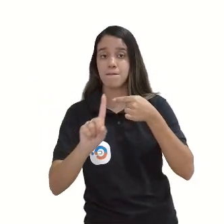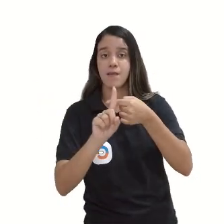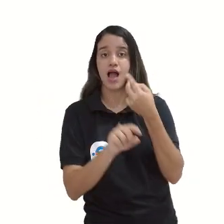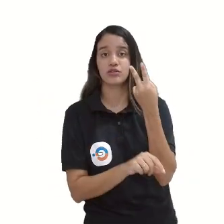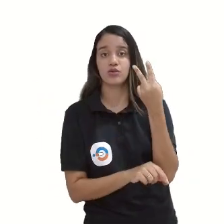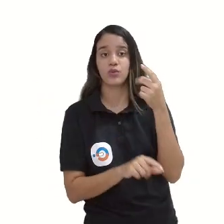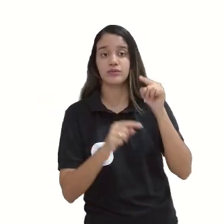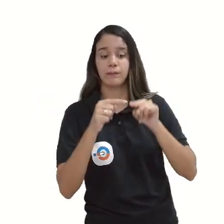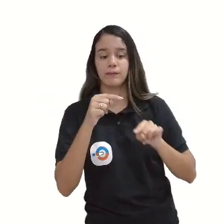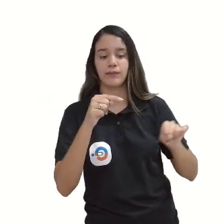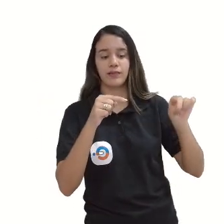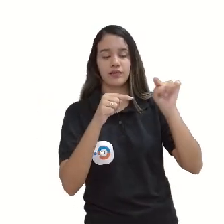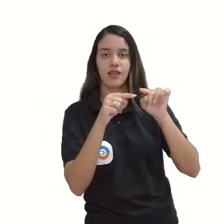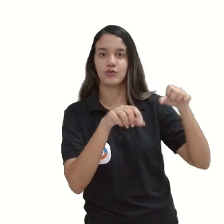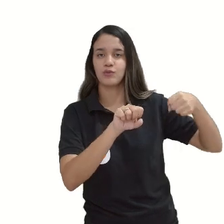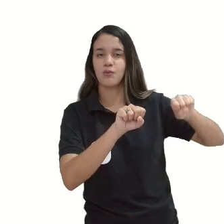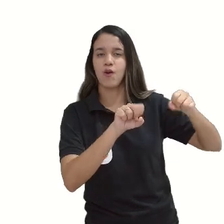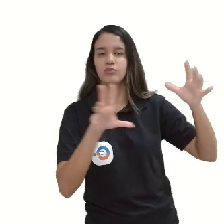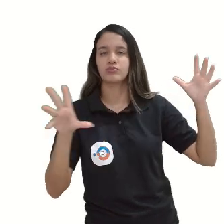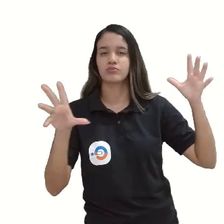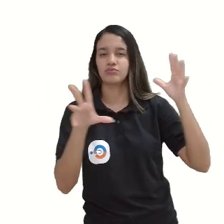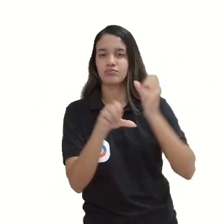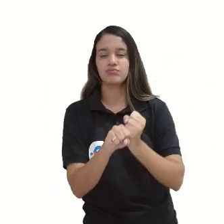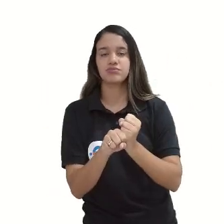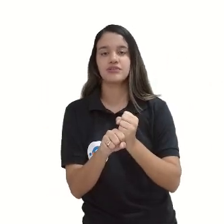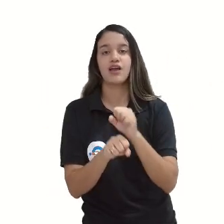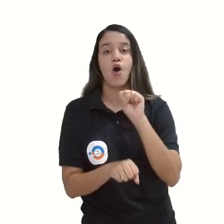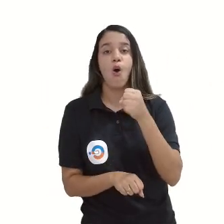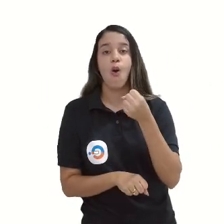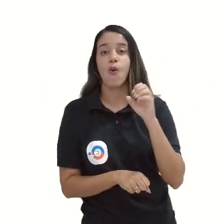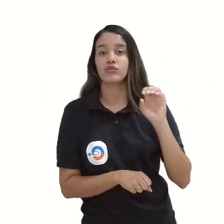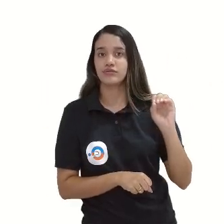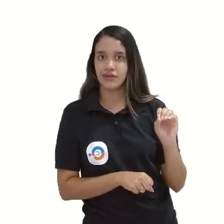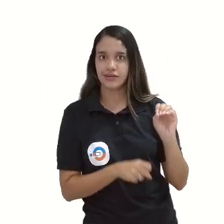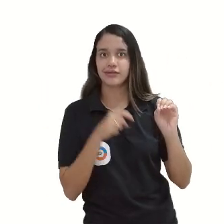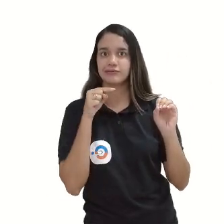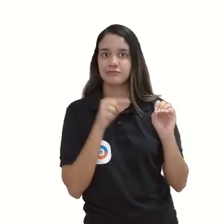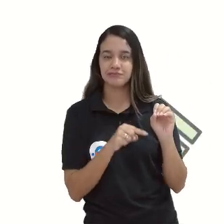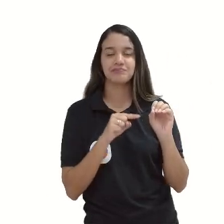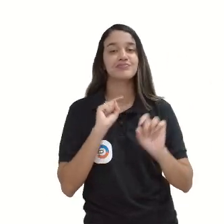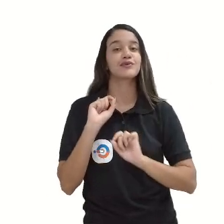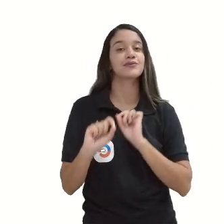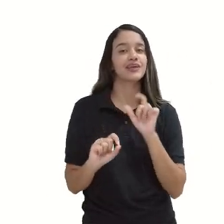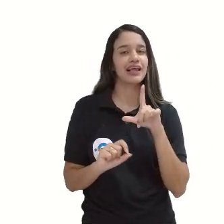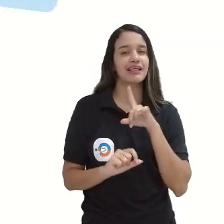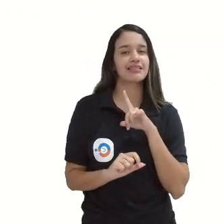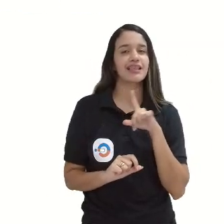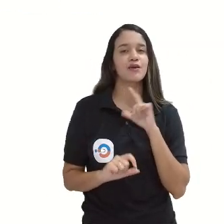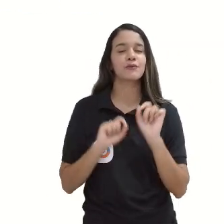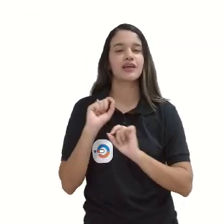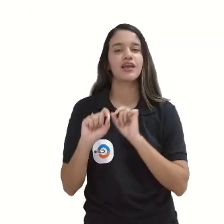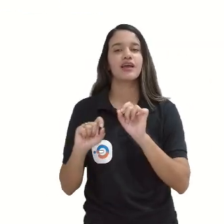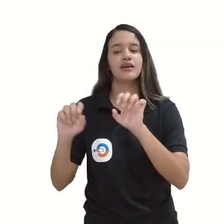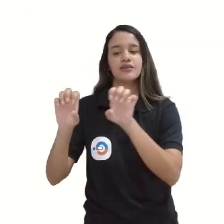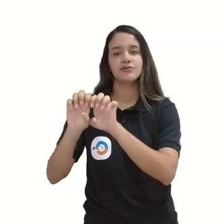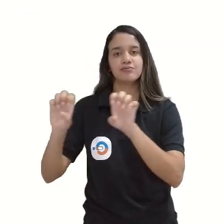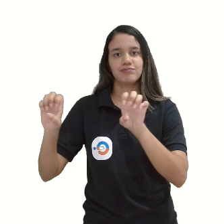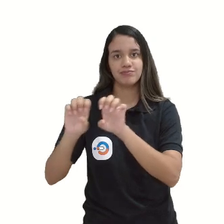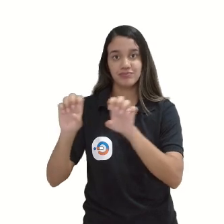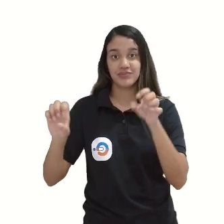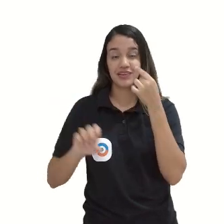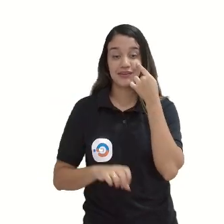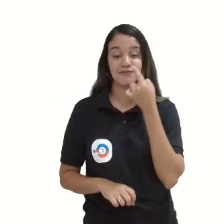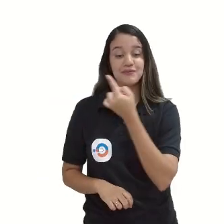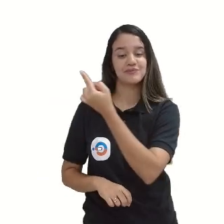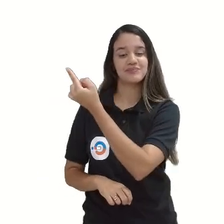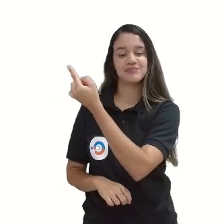2 pneus de cada moto, resultando em 80. Então, nesse caso aí, a gente vai ter um sistema de equações, que aparece